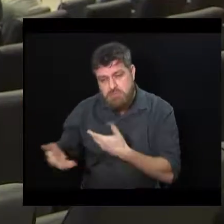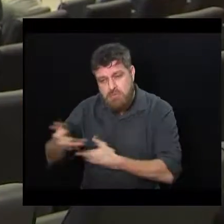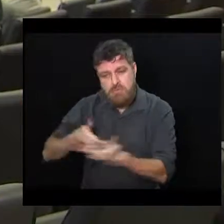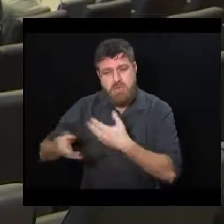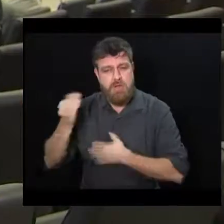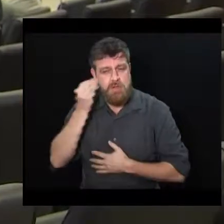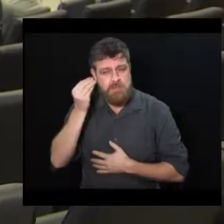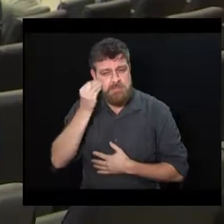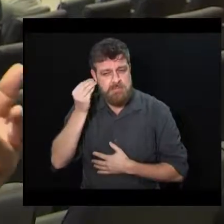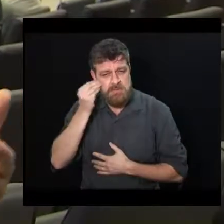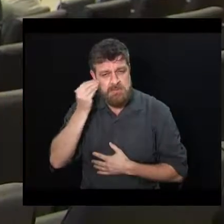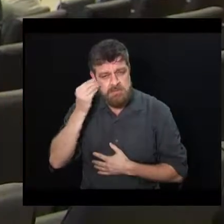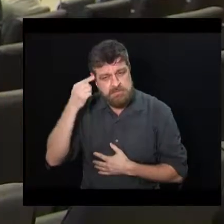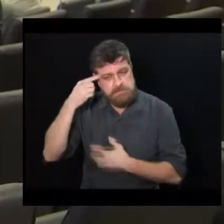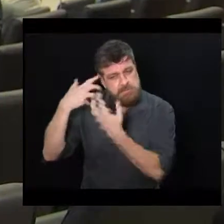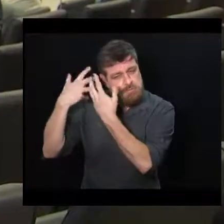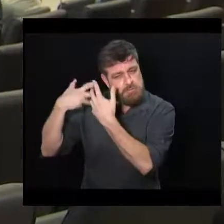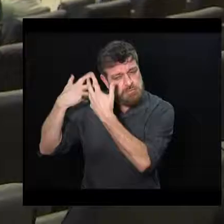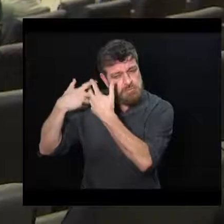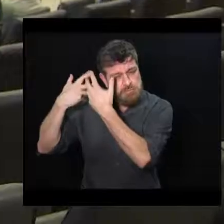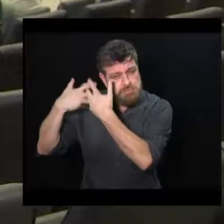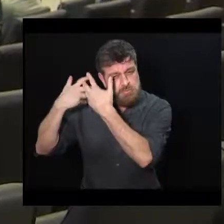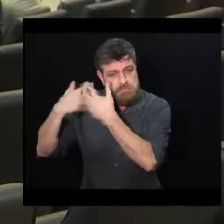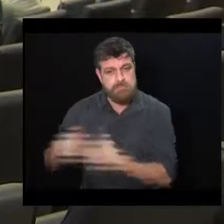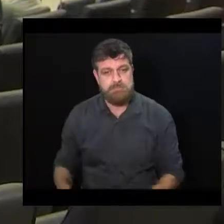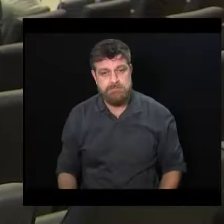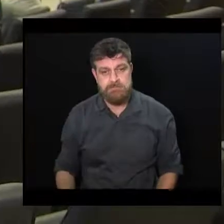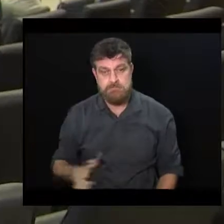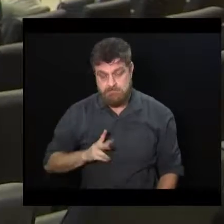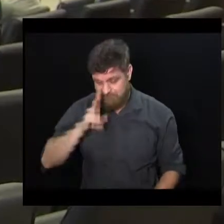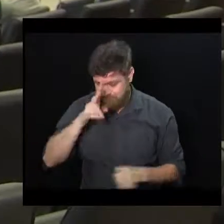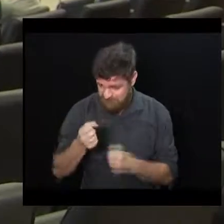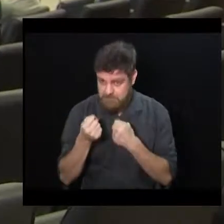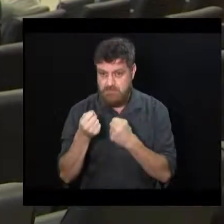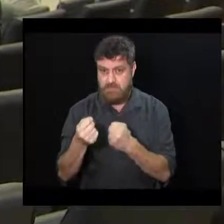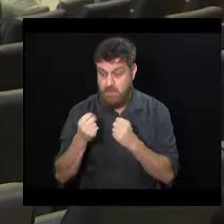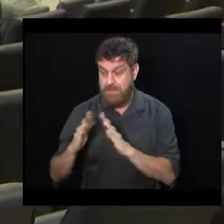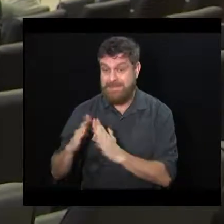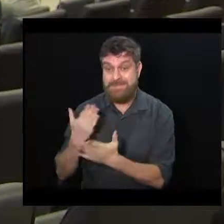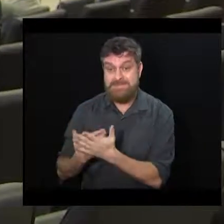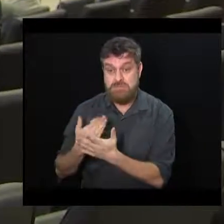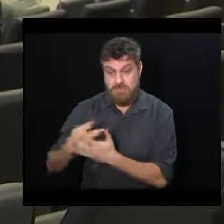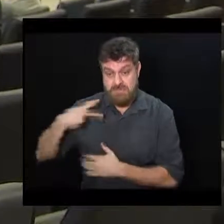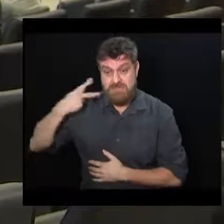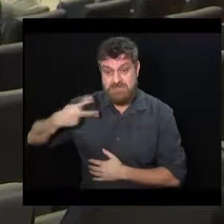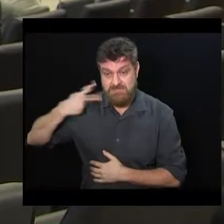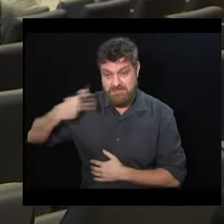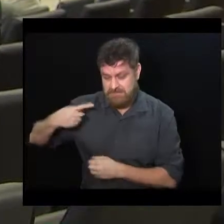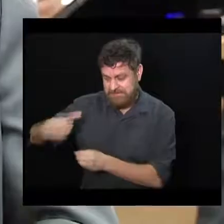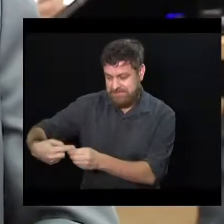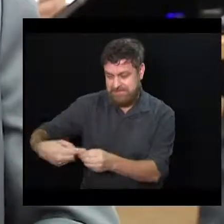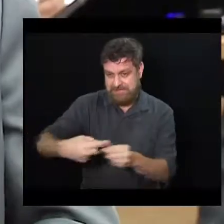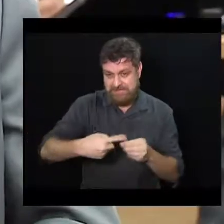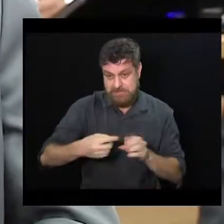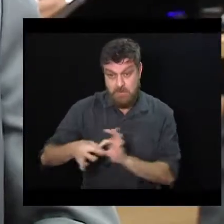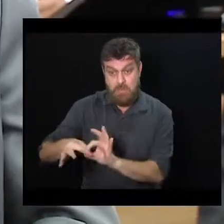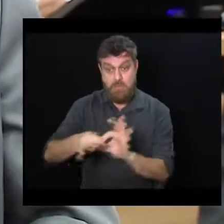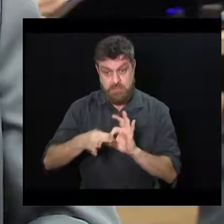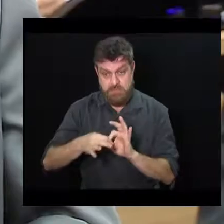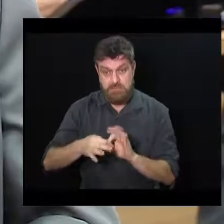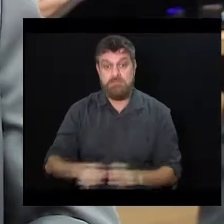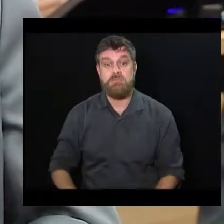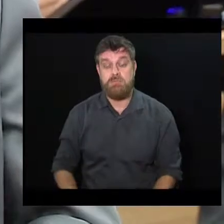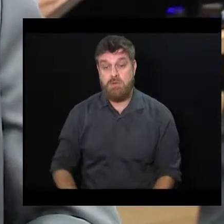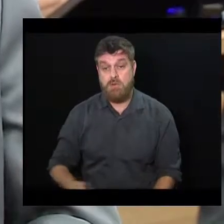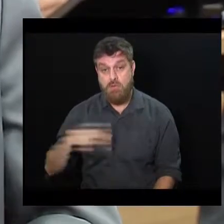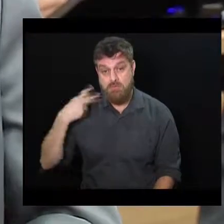de experiência, de reflexão, né, de fortalecimento das escolas do Legislativo. Vereadora Ailton